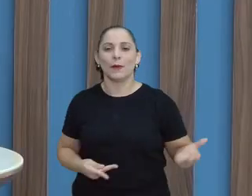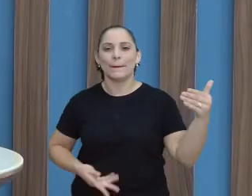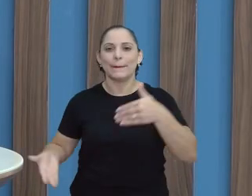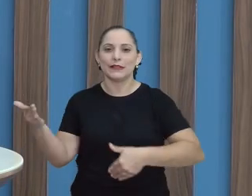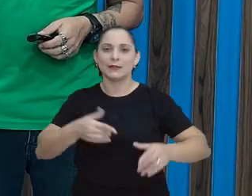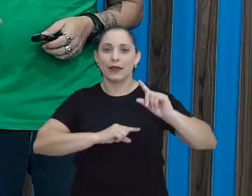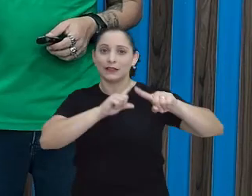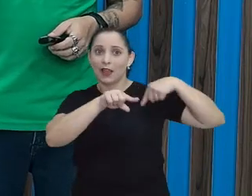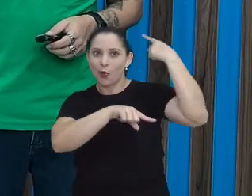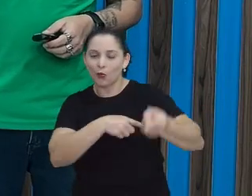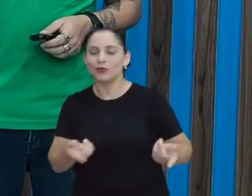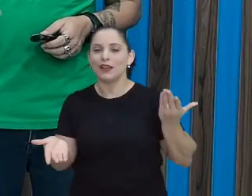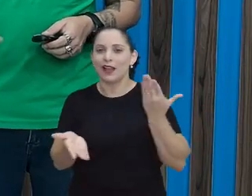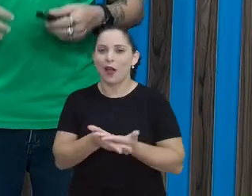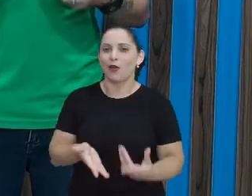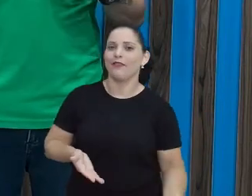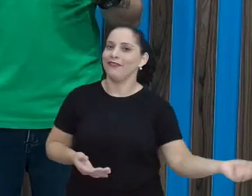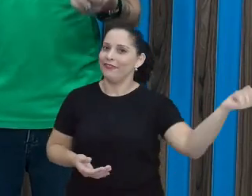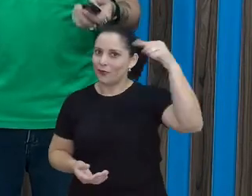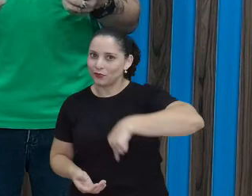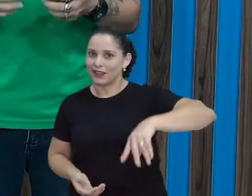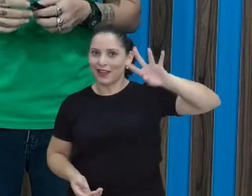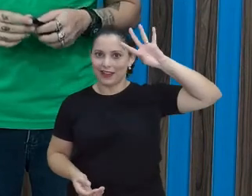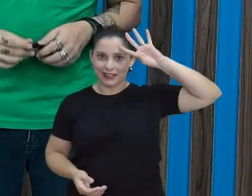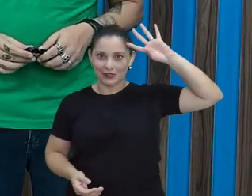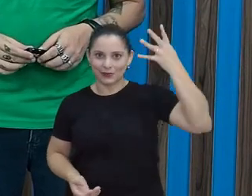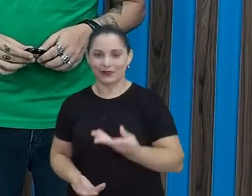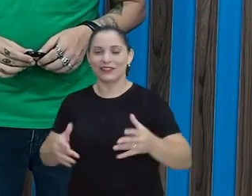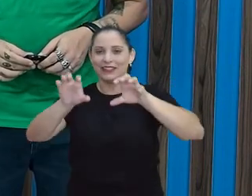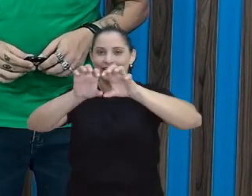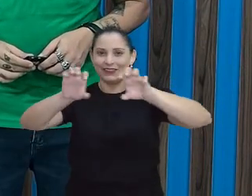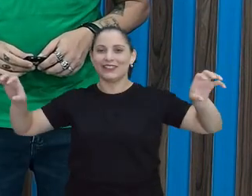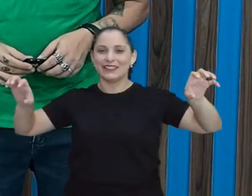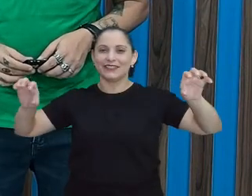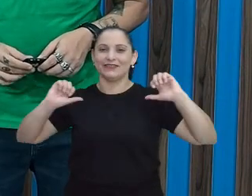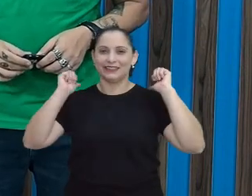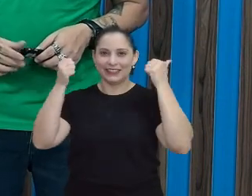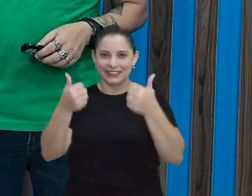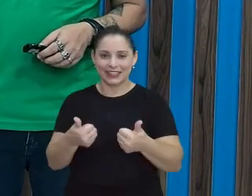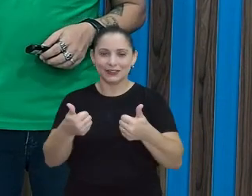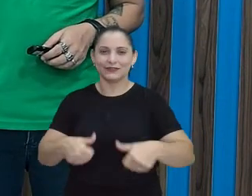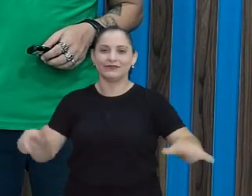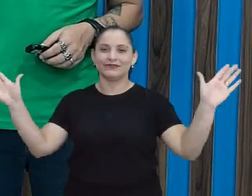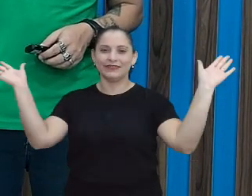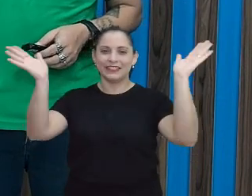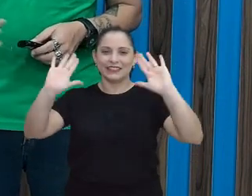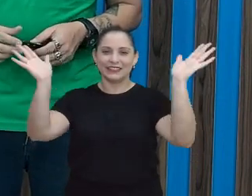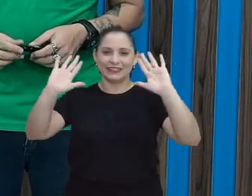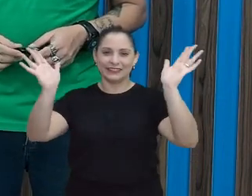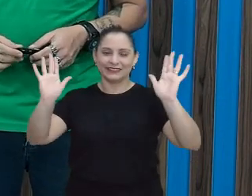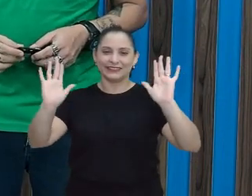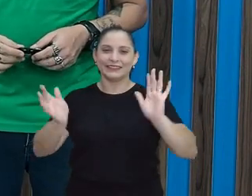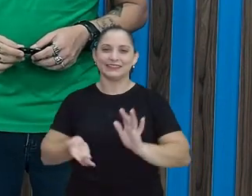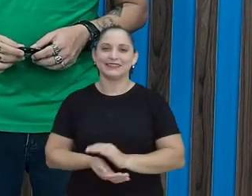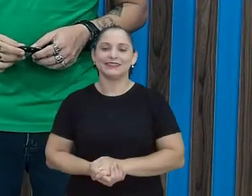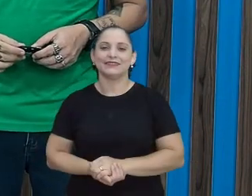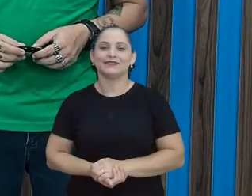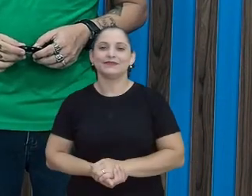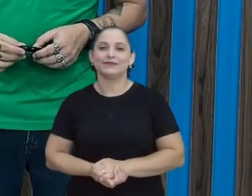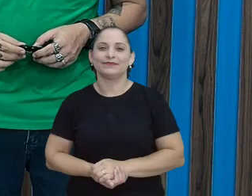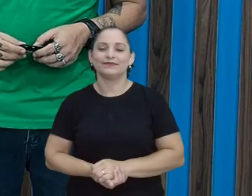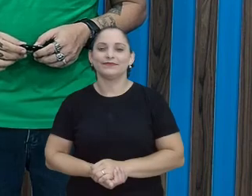na próxima aula com a ideia de resolver uma equação. Tá certo? Um tchau, tchau e até a próxima.